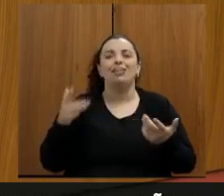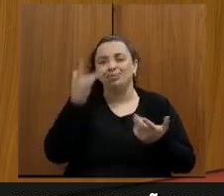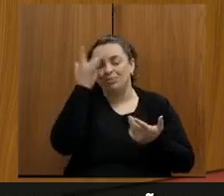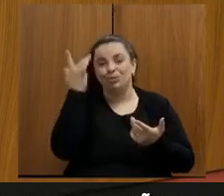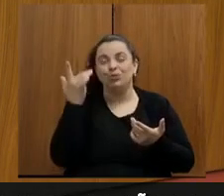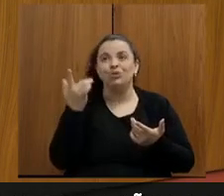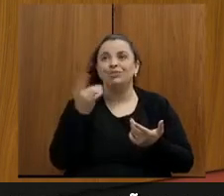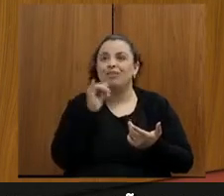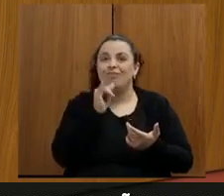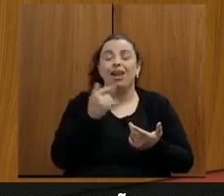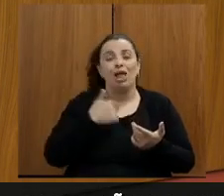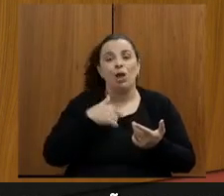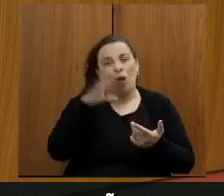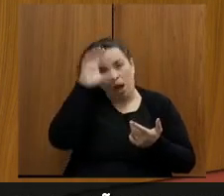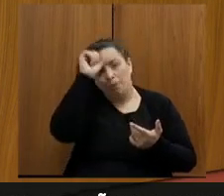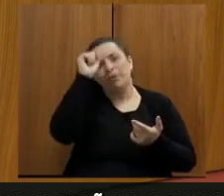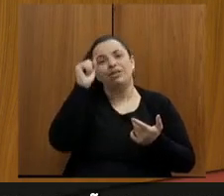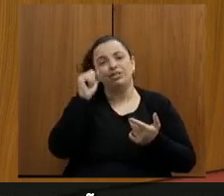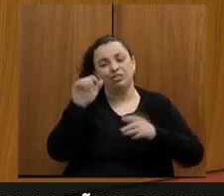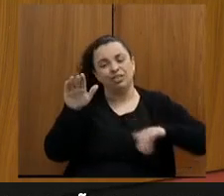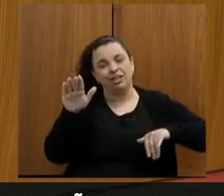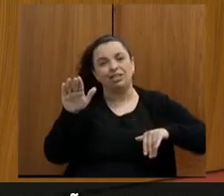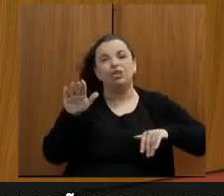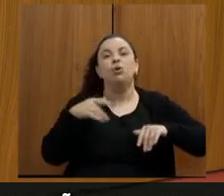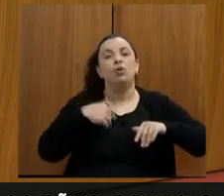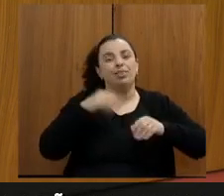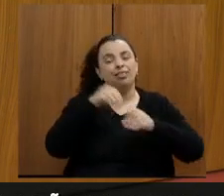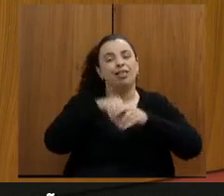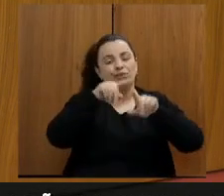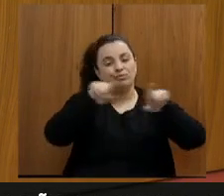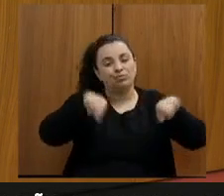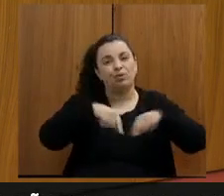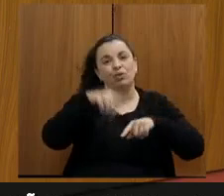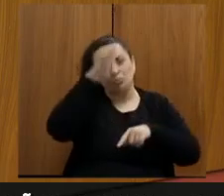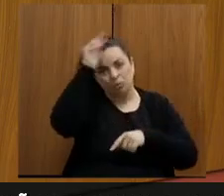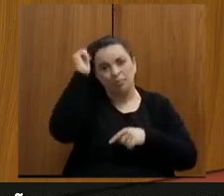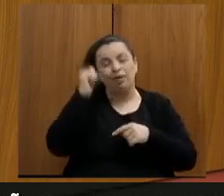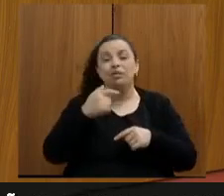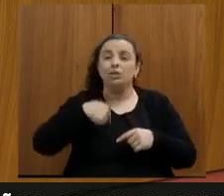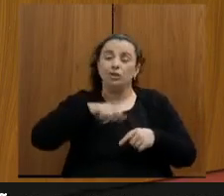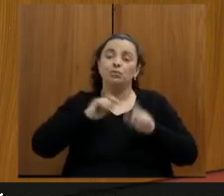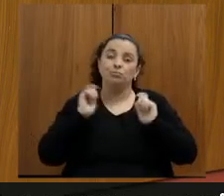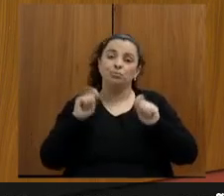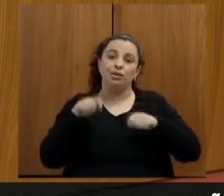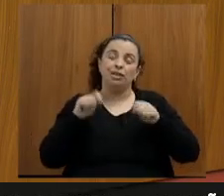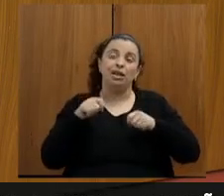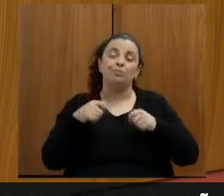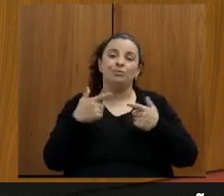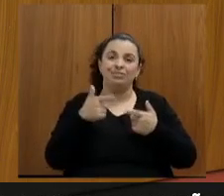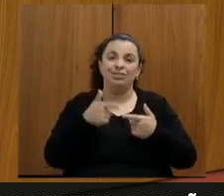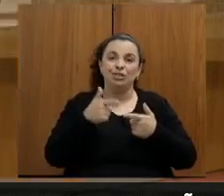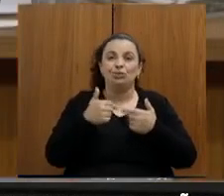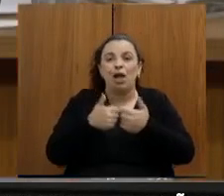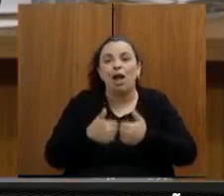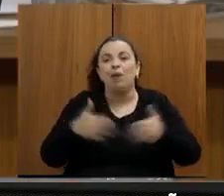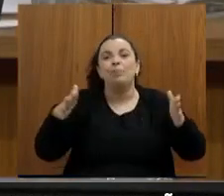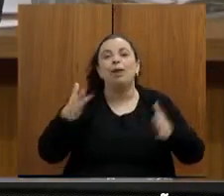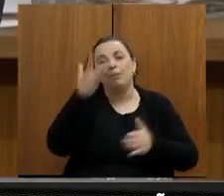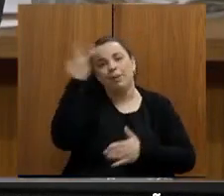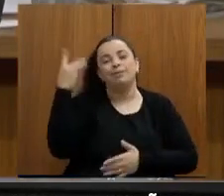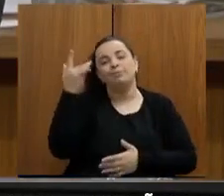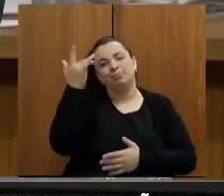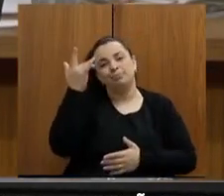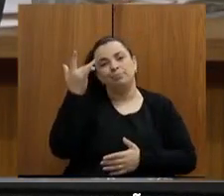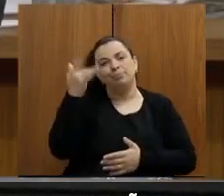sempre dizem eu aprendi a nadar em um quartel do Corpo de Bombeiros e a gente pode ampliar uma situação como o e